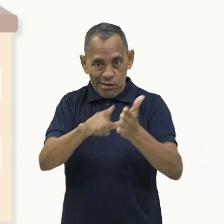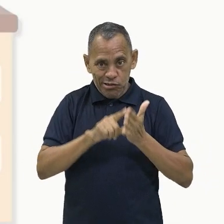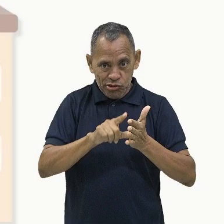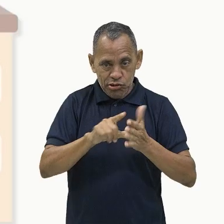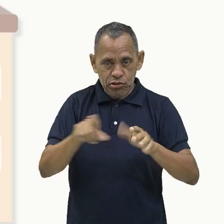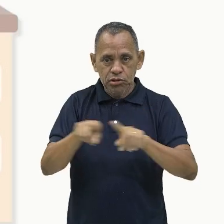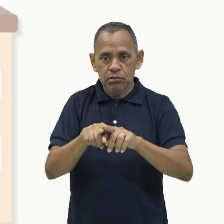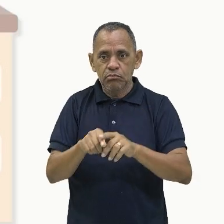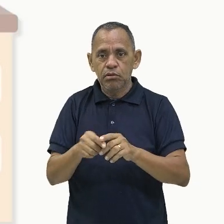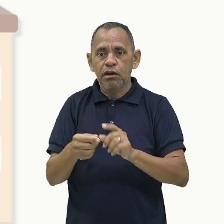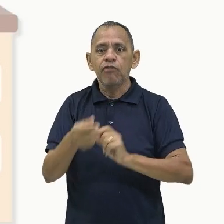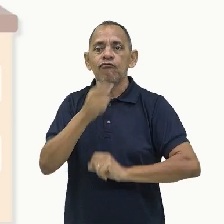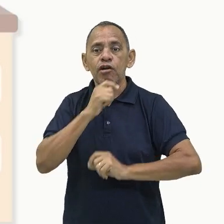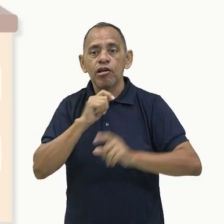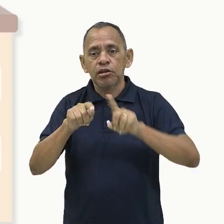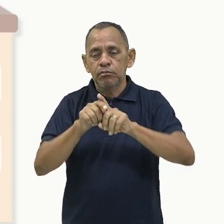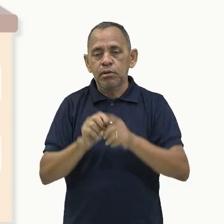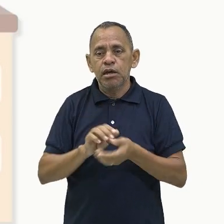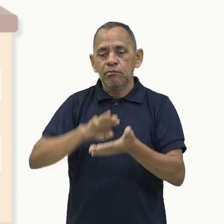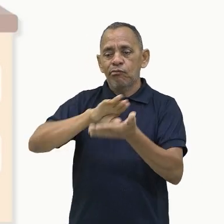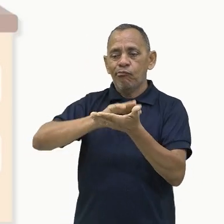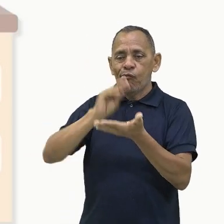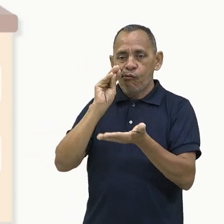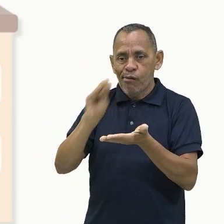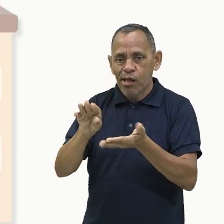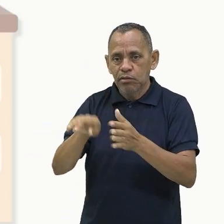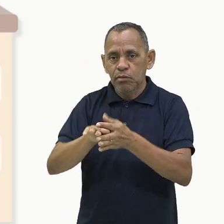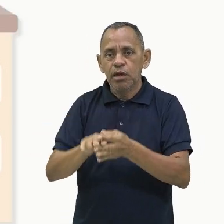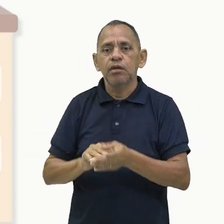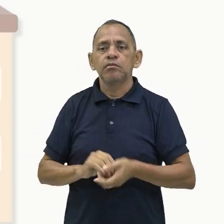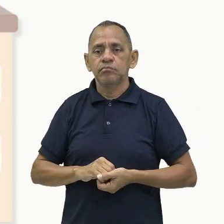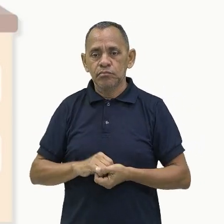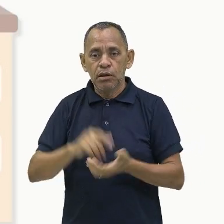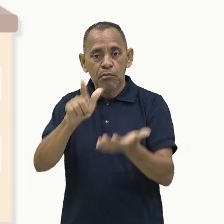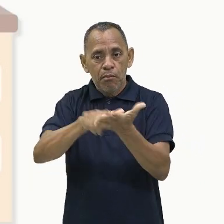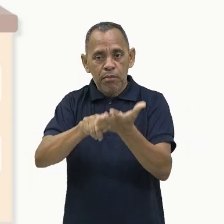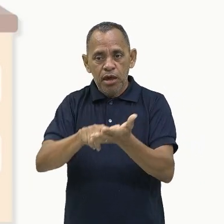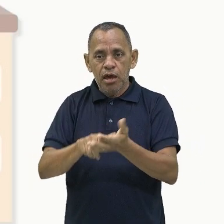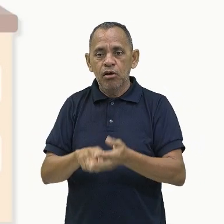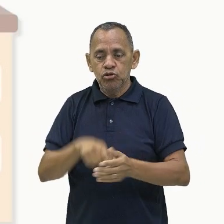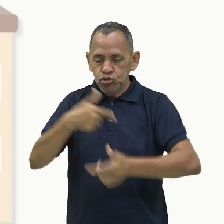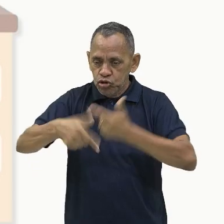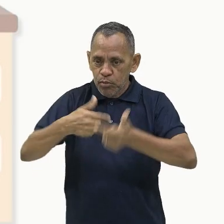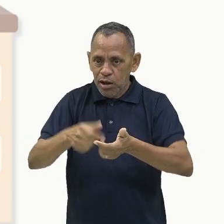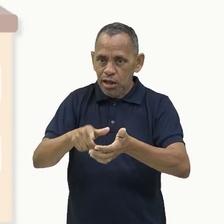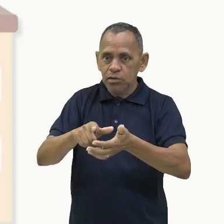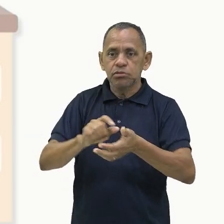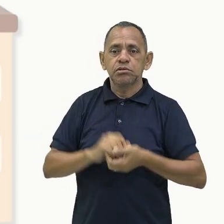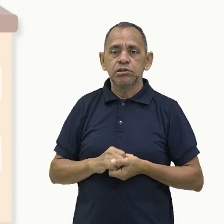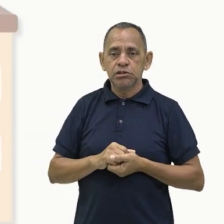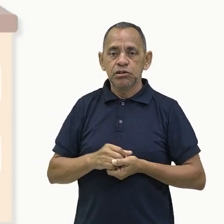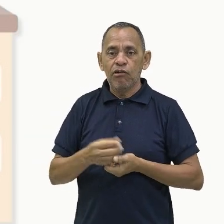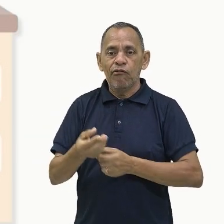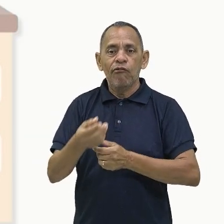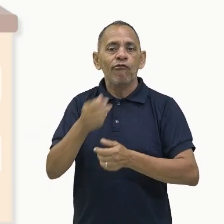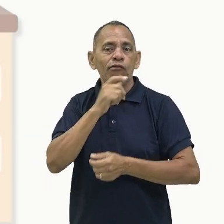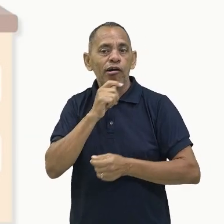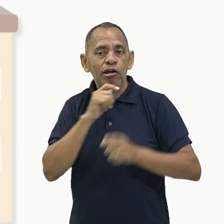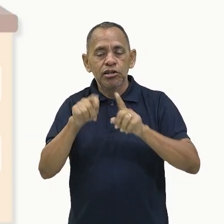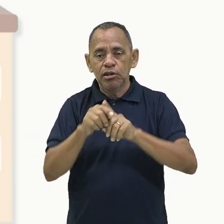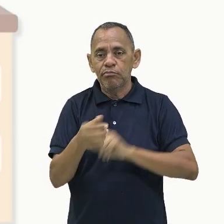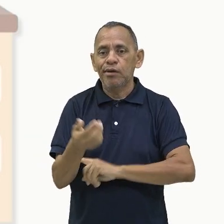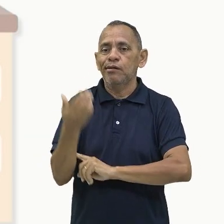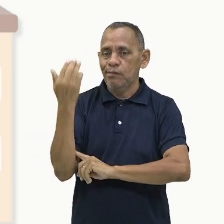danificados, eliminar papéis e trabalhos antigos que não são mais necessários, organizar, por